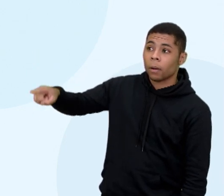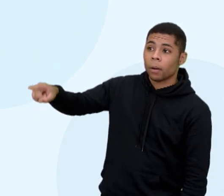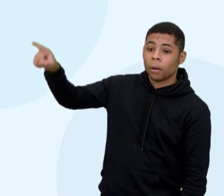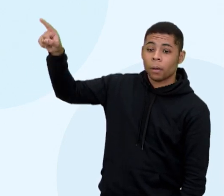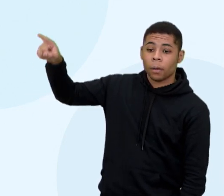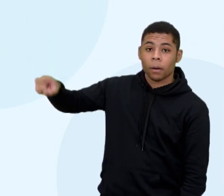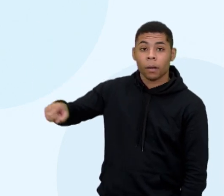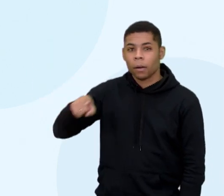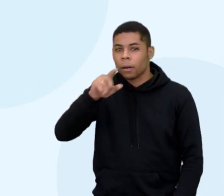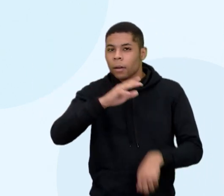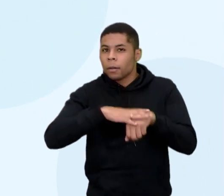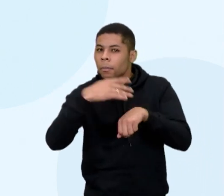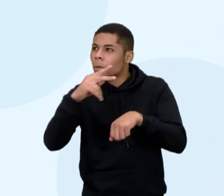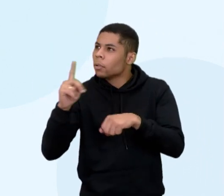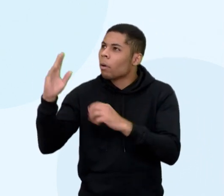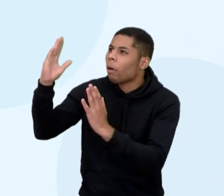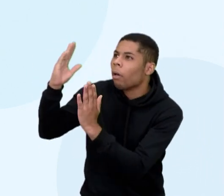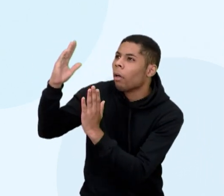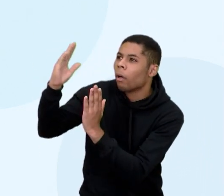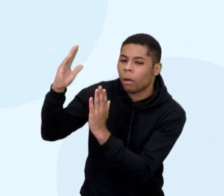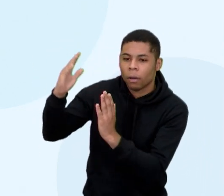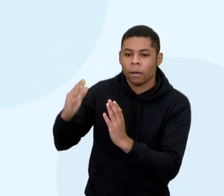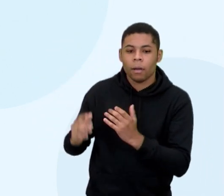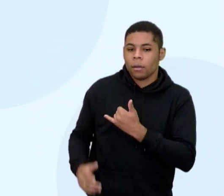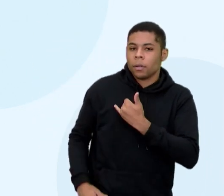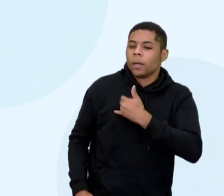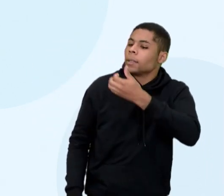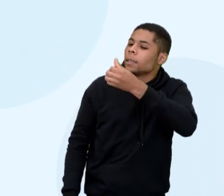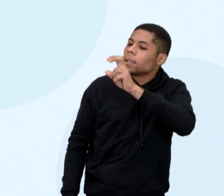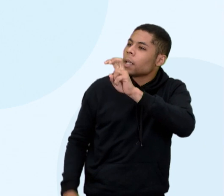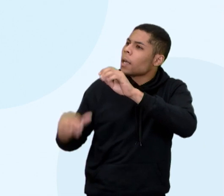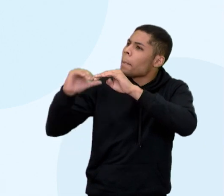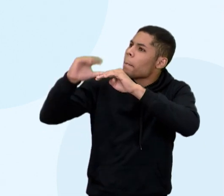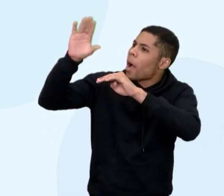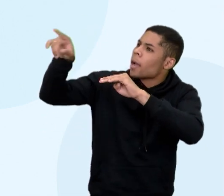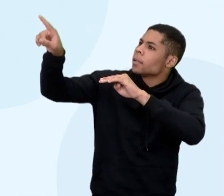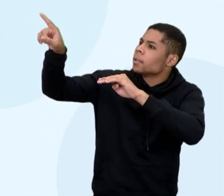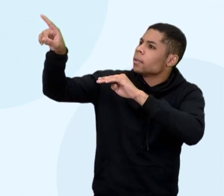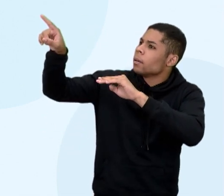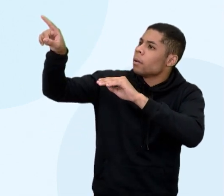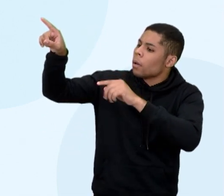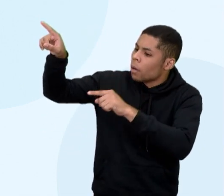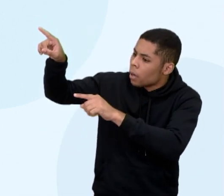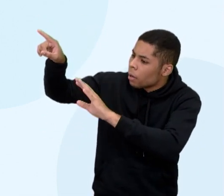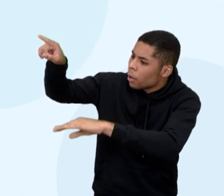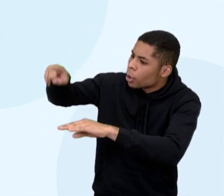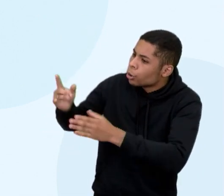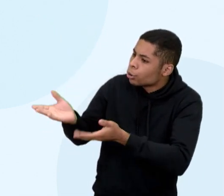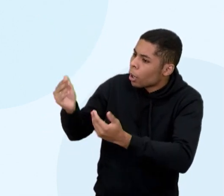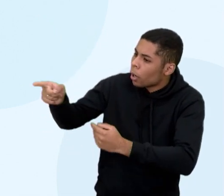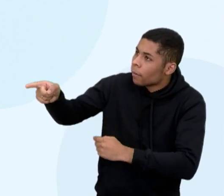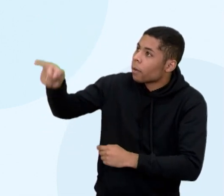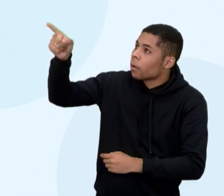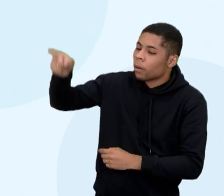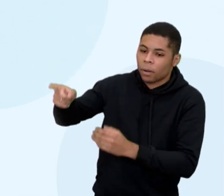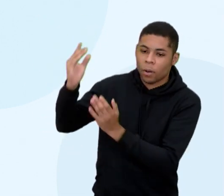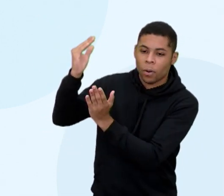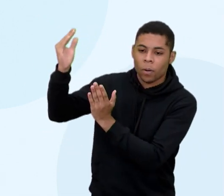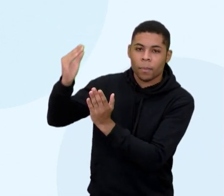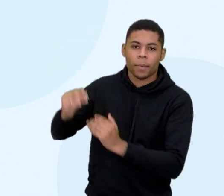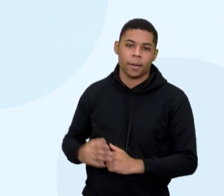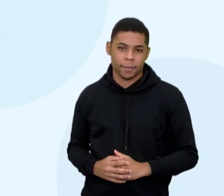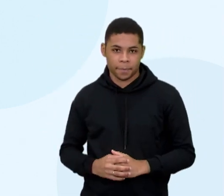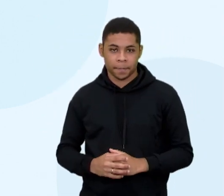população idosa de 65 anos para mais, que aí são populações, né, de faixas etárias consideradas de população